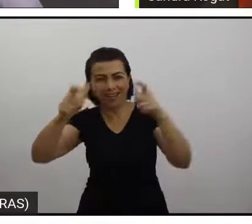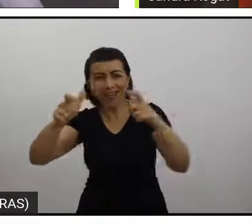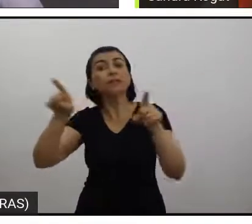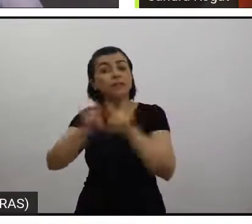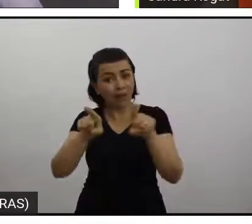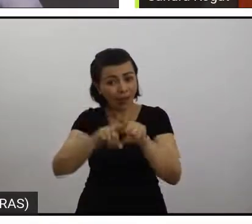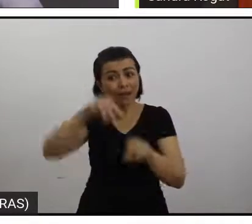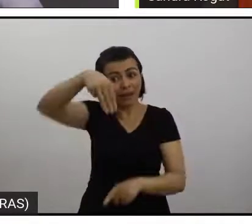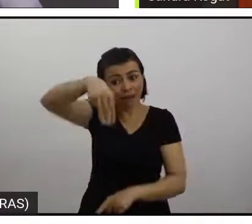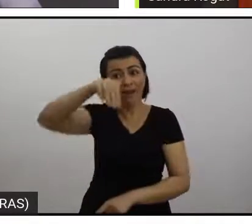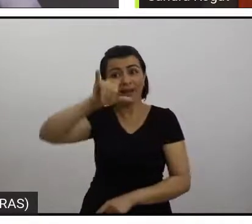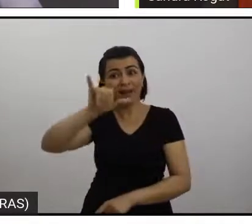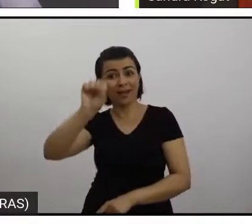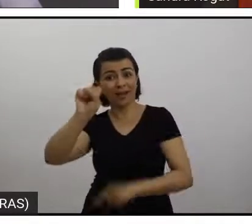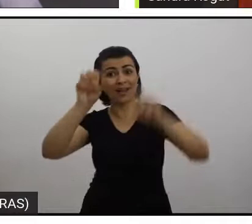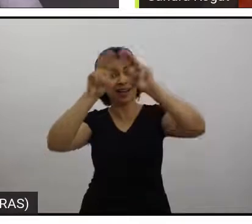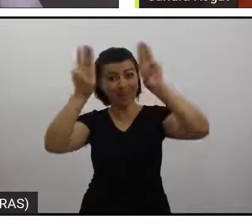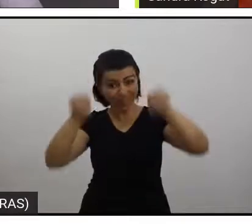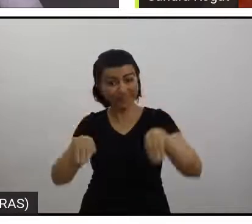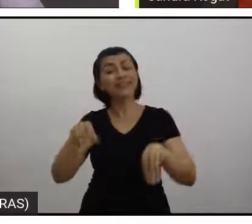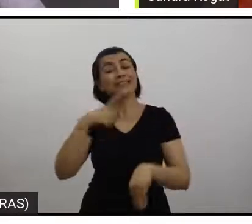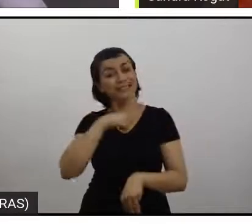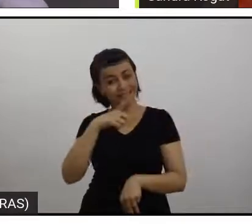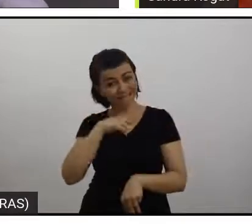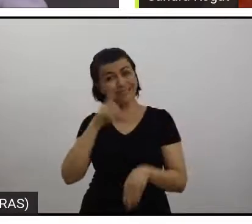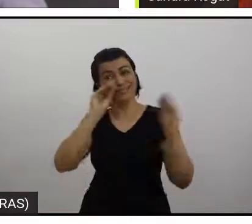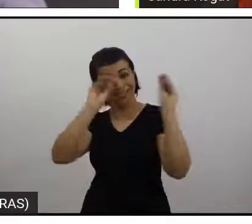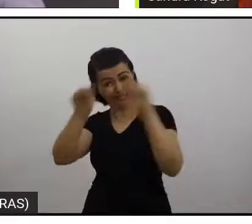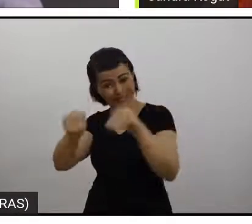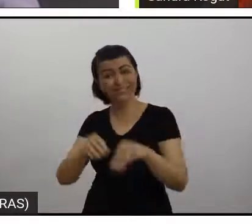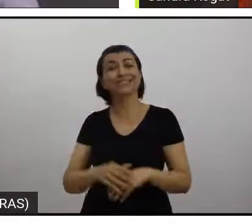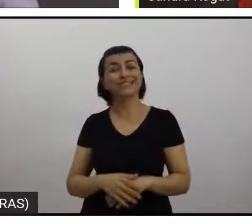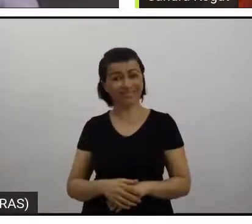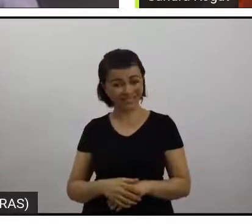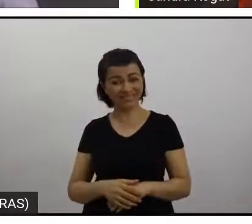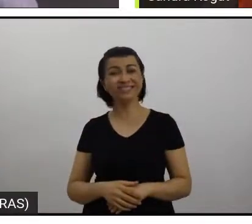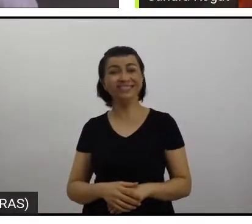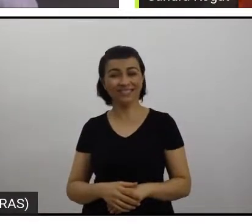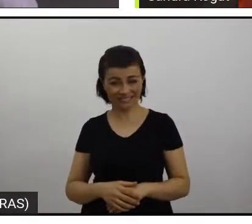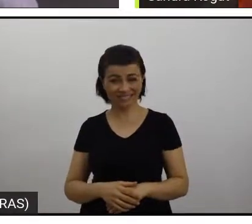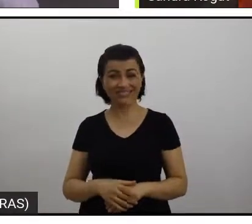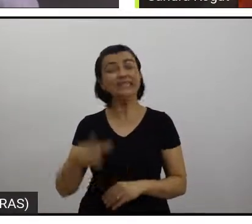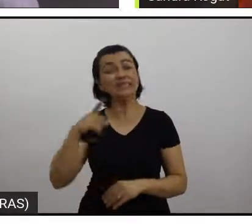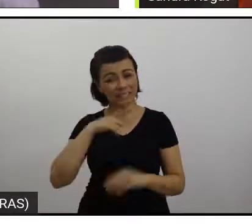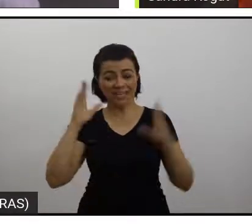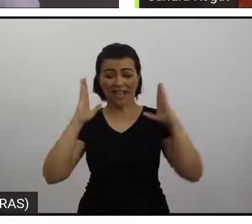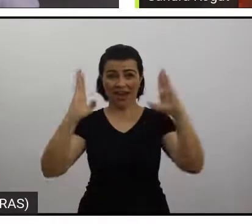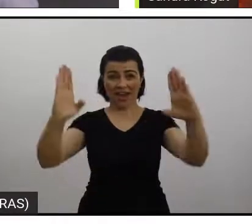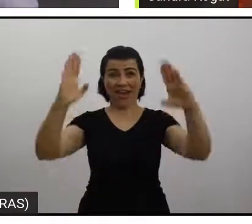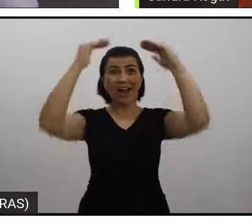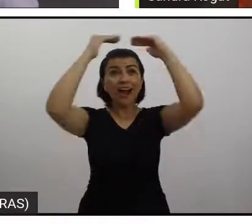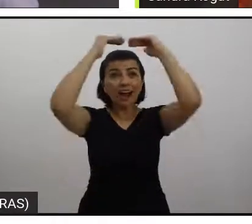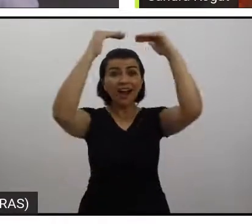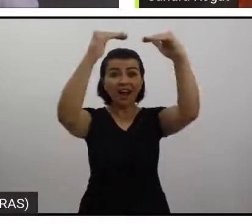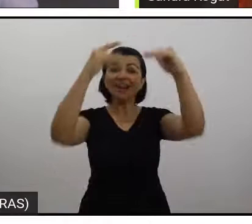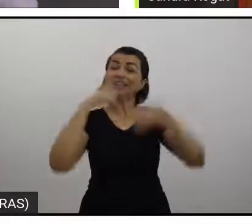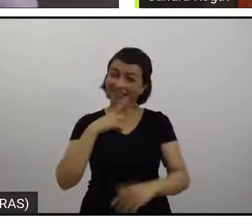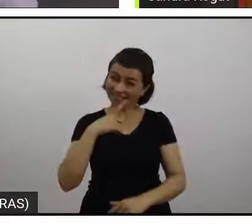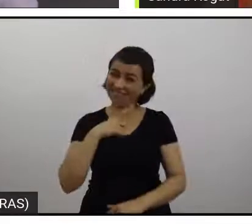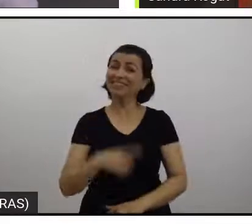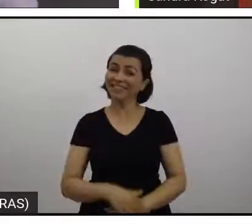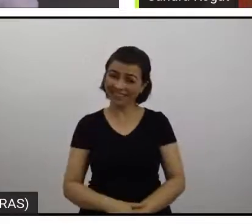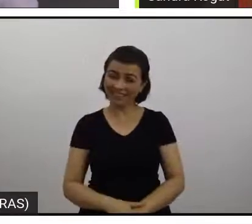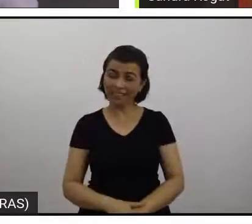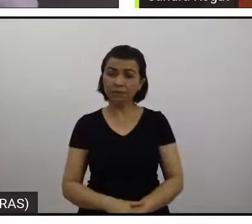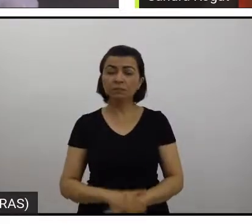Uma grande instalação no MIS durante um Vídeo Brasil, que eram as cabines. E por que eu